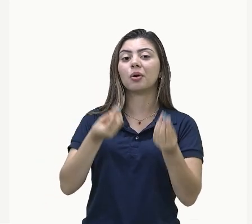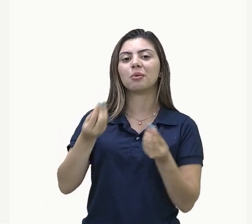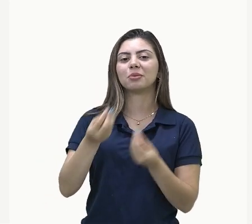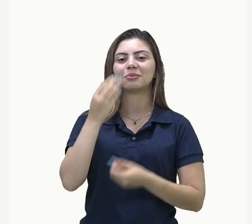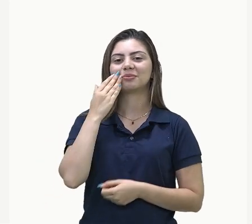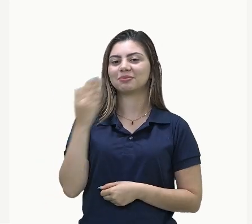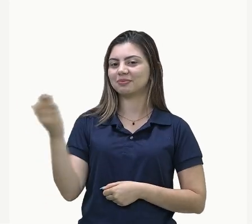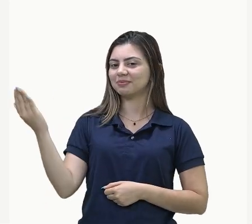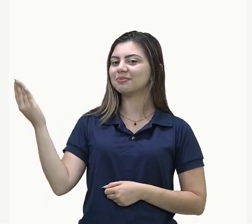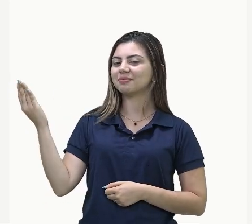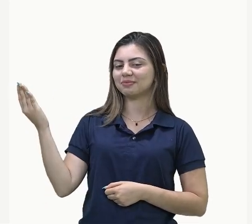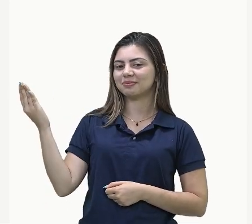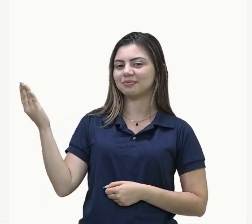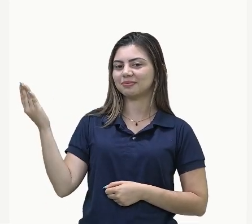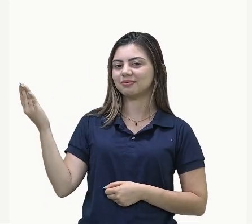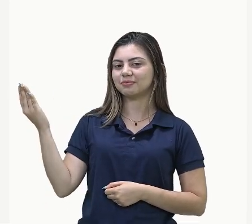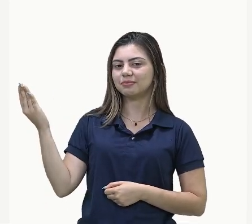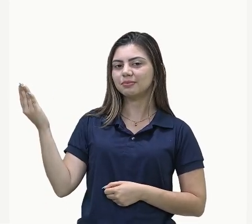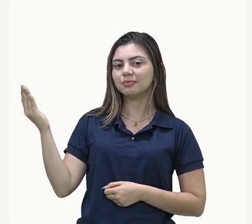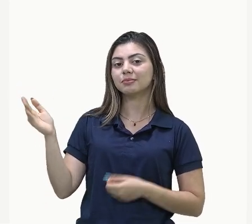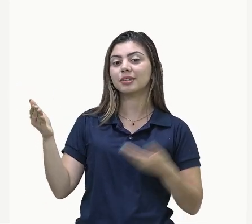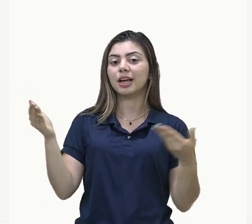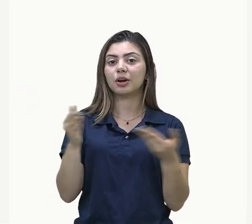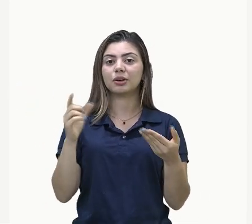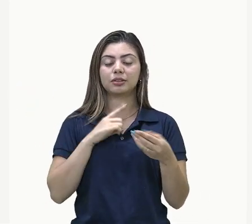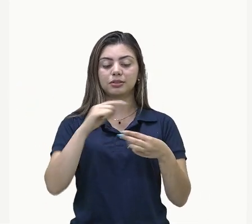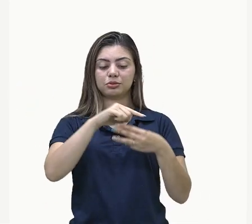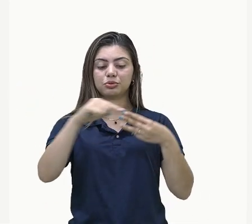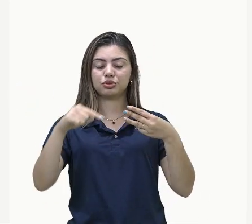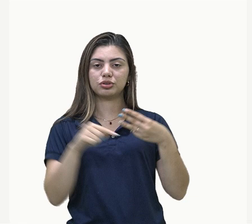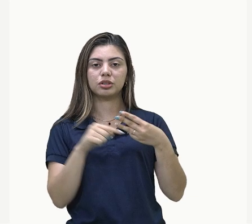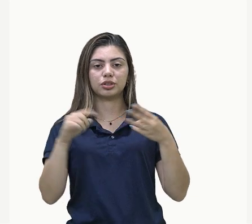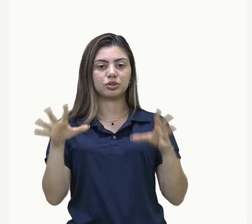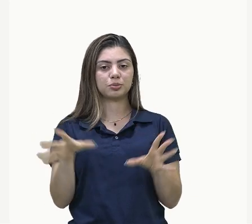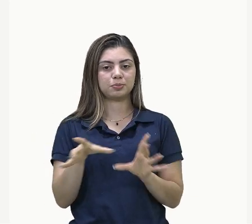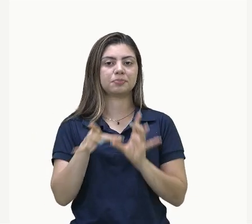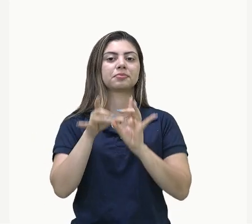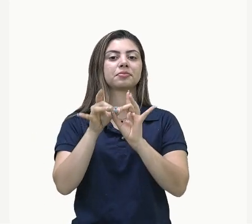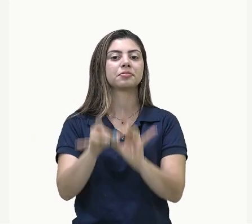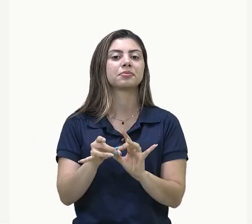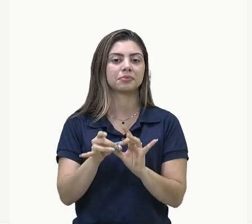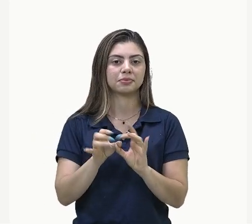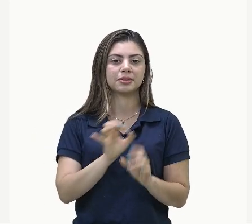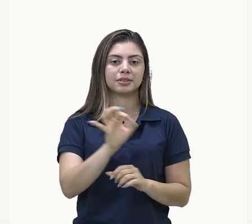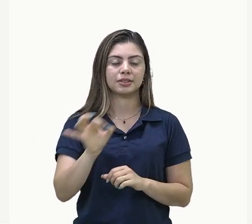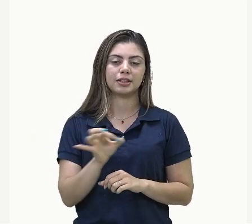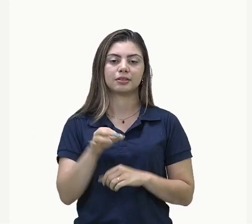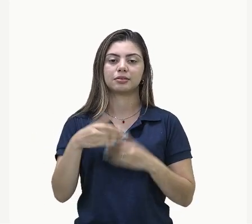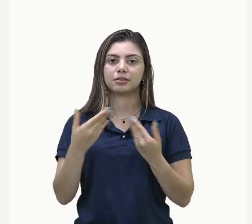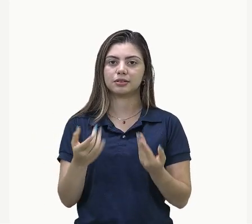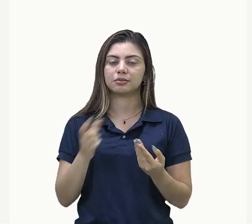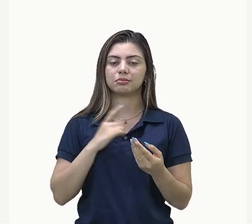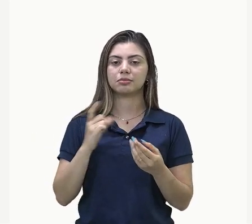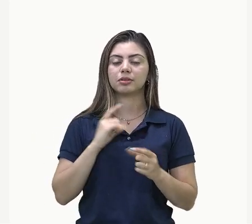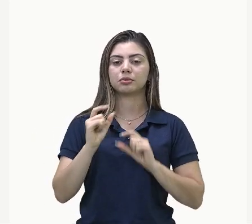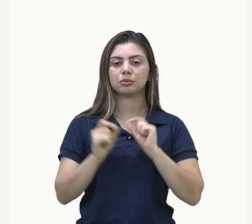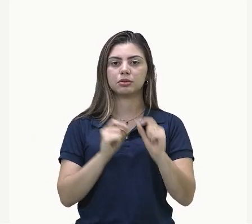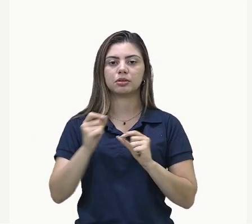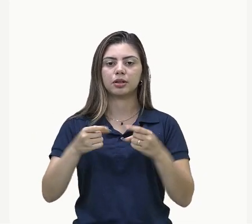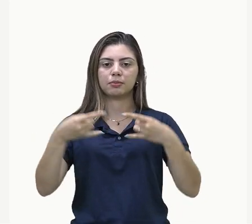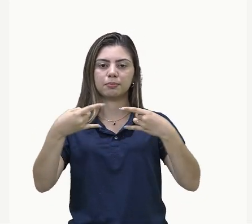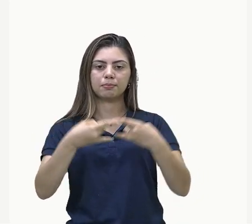como eu tivesse uma associação, ou seja, ligações mistas. As ligações mistas